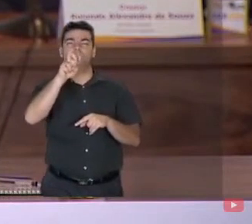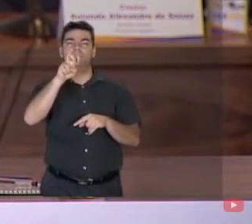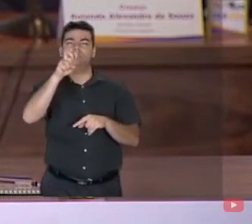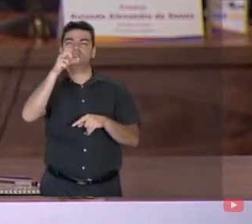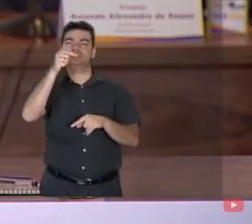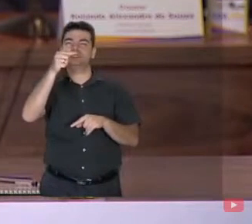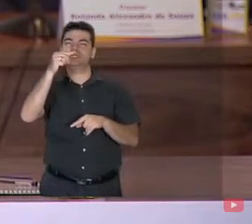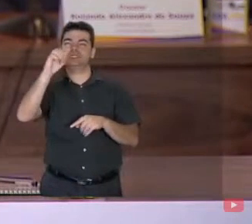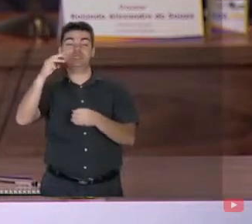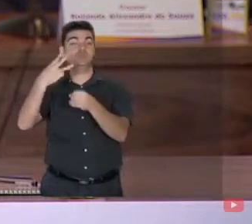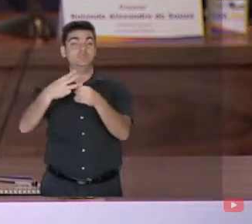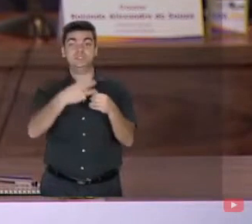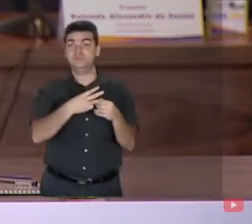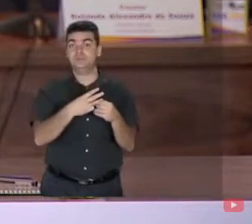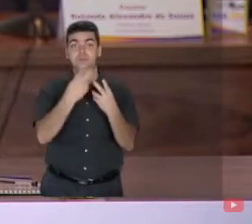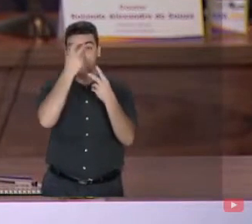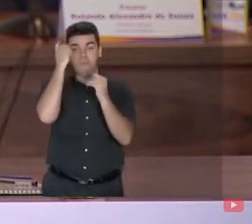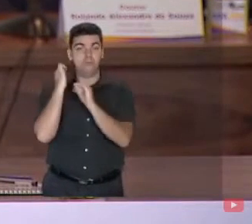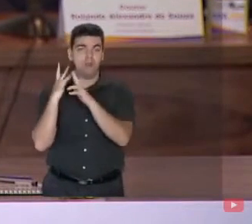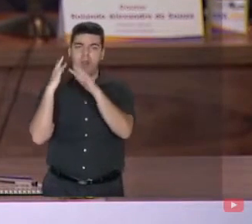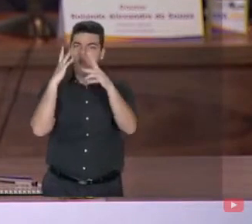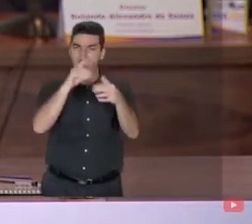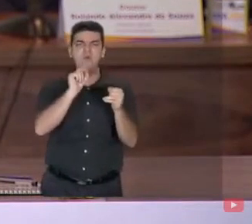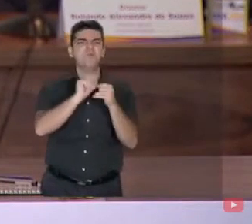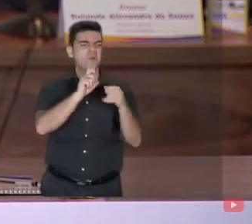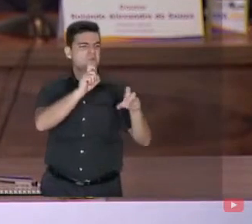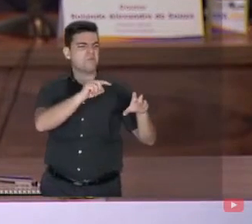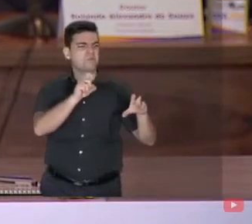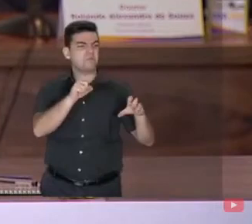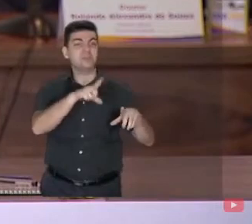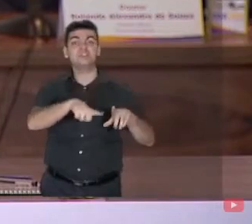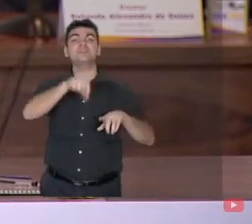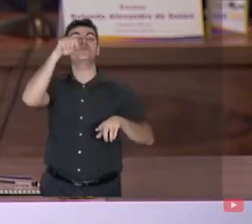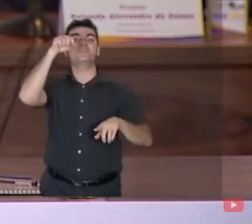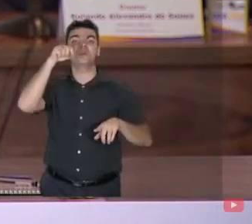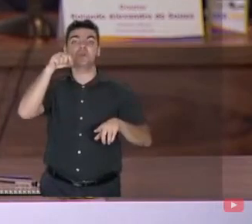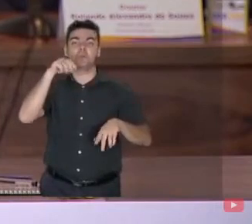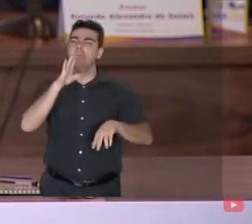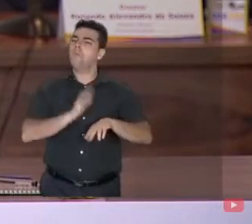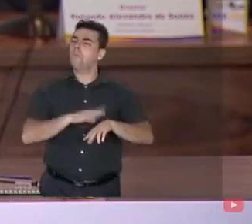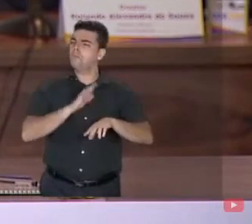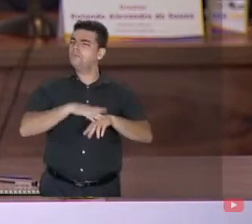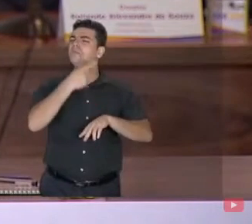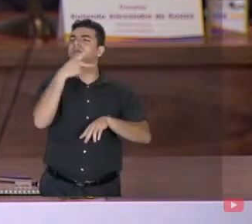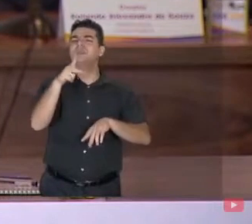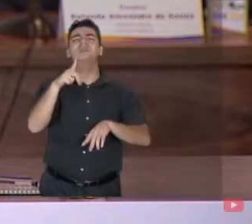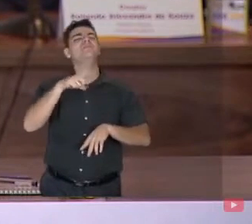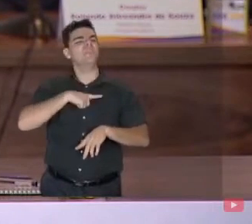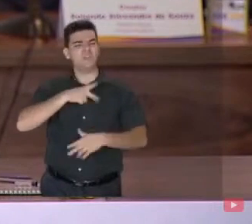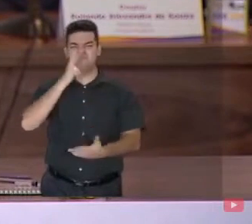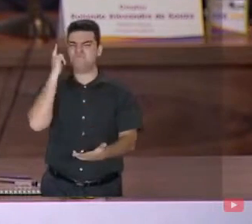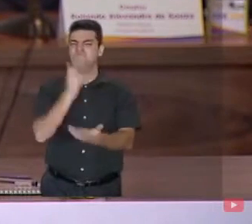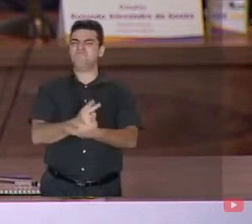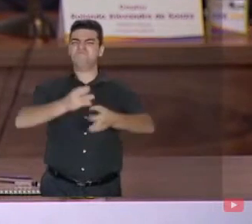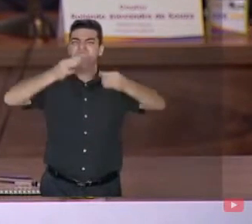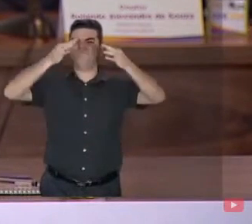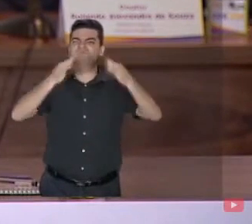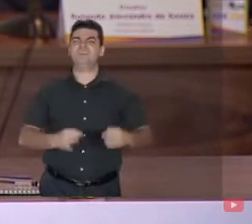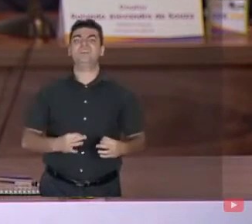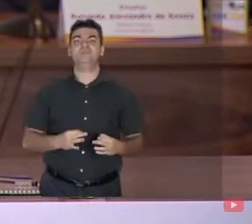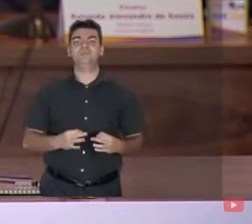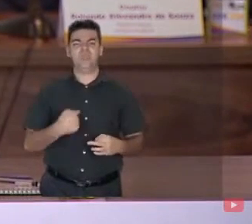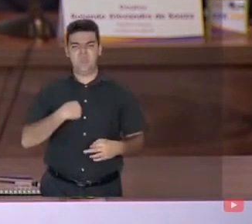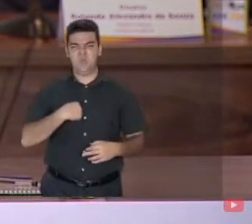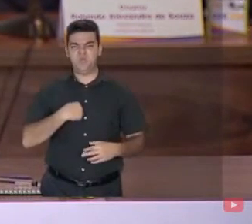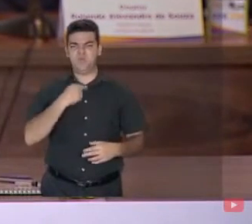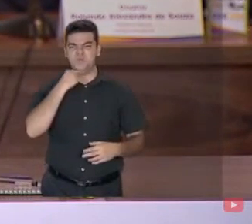5.567 municípios no dia de hoje, depositou nas urnas a escolha que está e vai prevalecer. Disso não há